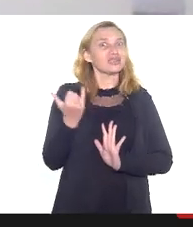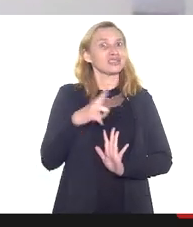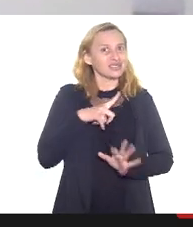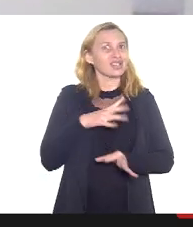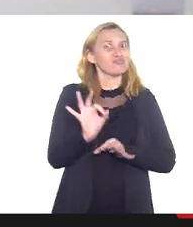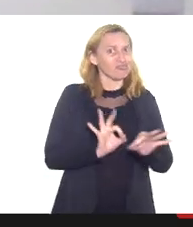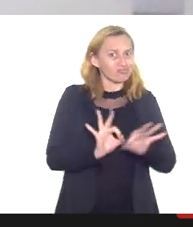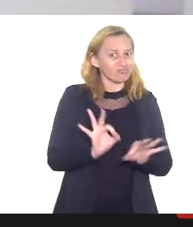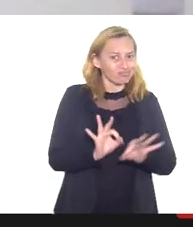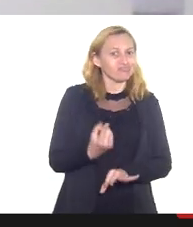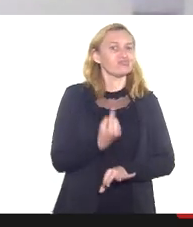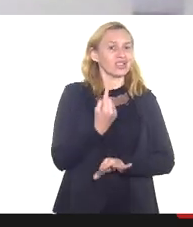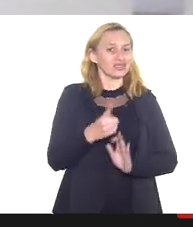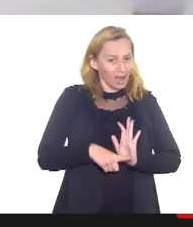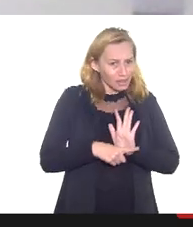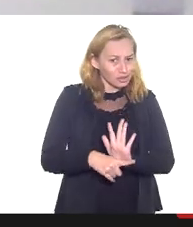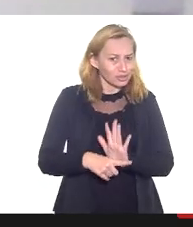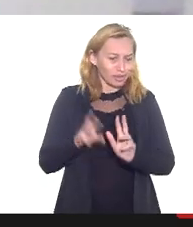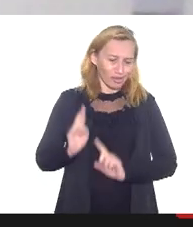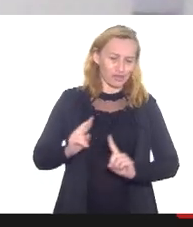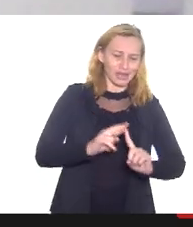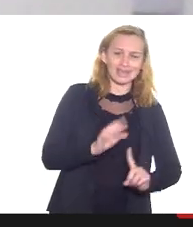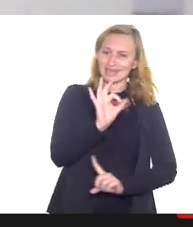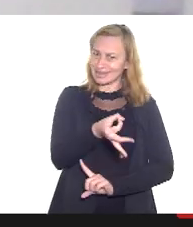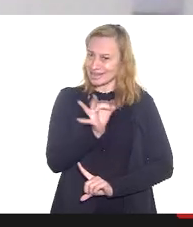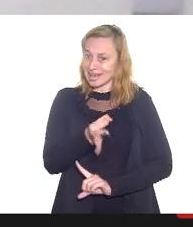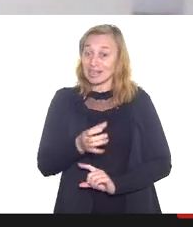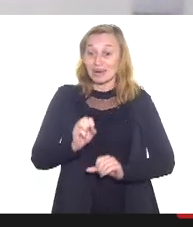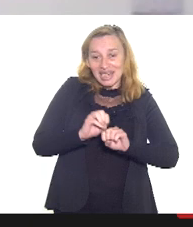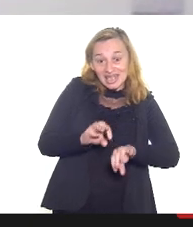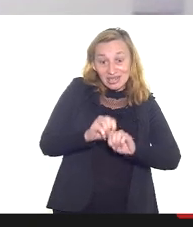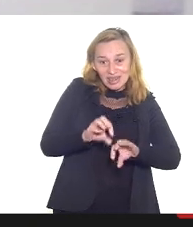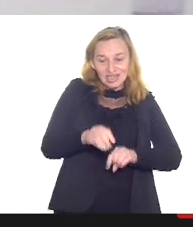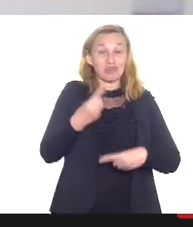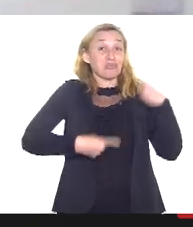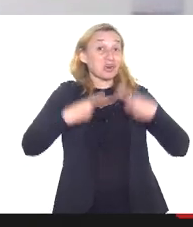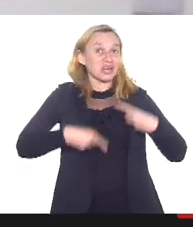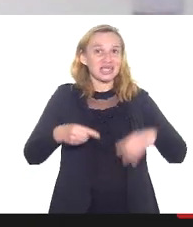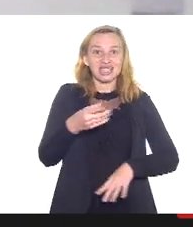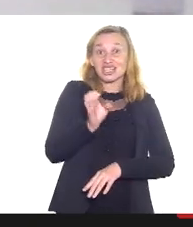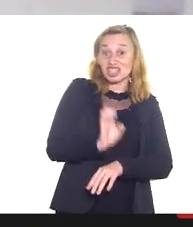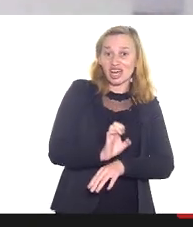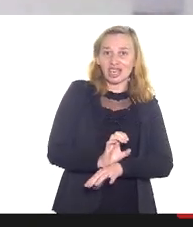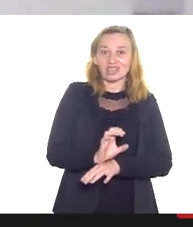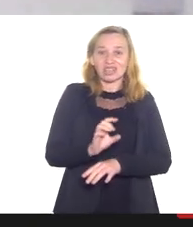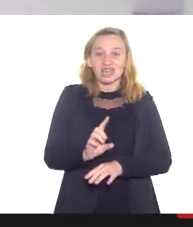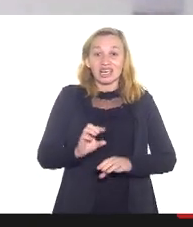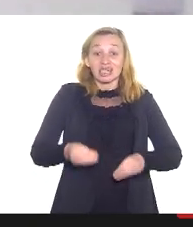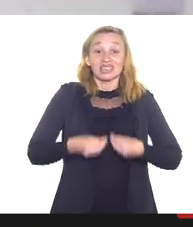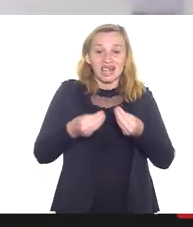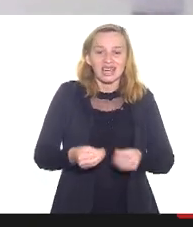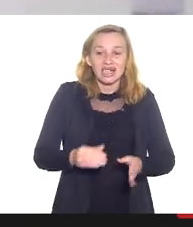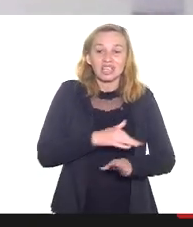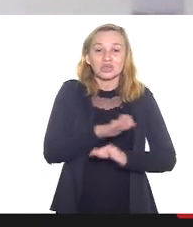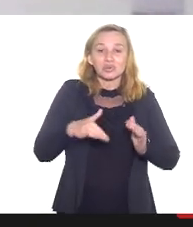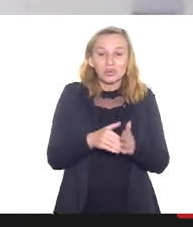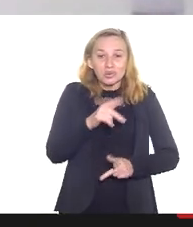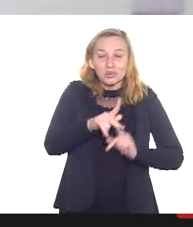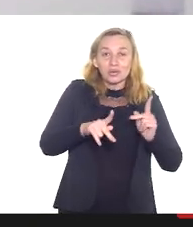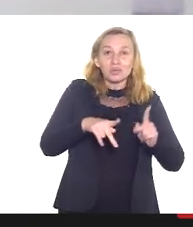plano que nos ajude a ter uma referência legal para que a educação seja política de Estado, garantida a toda a população,